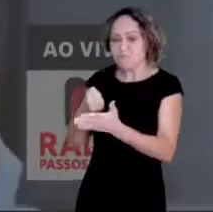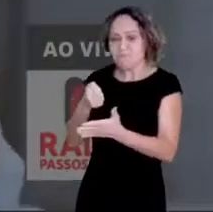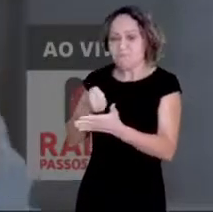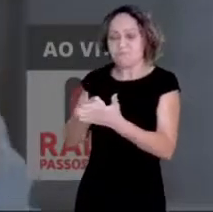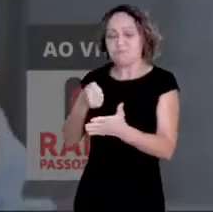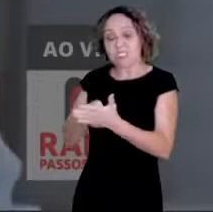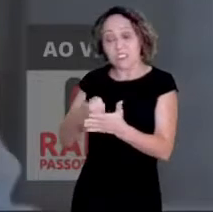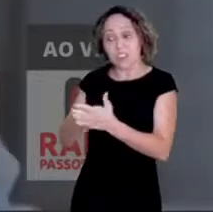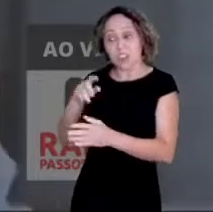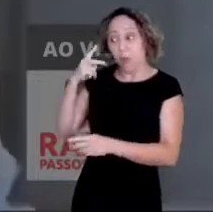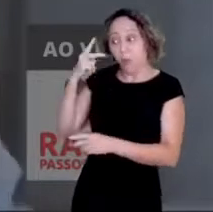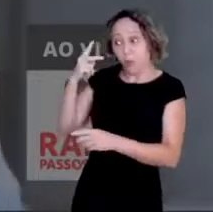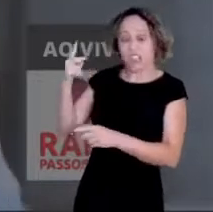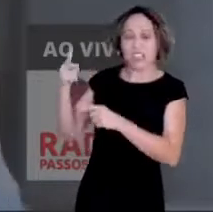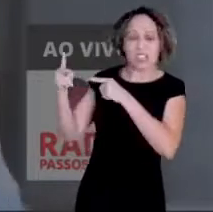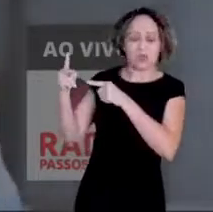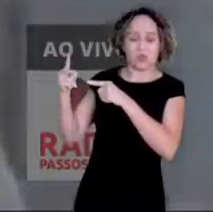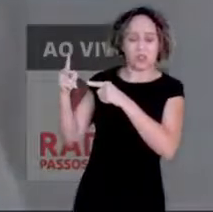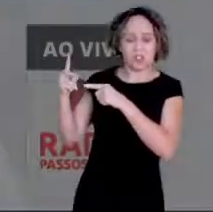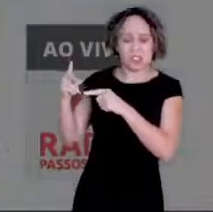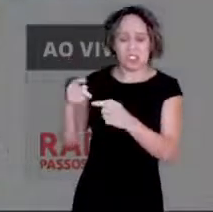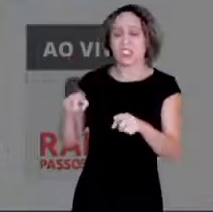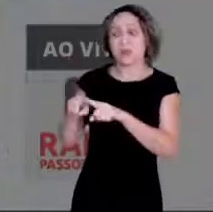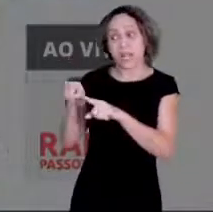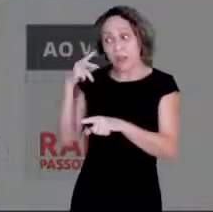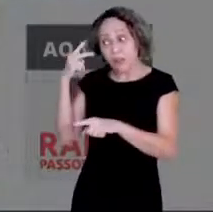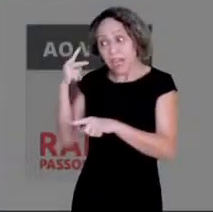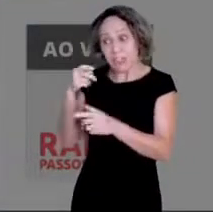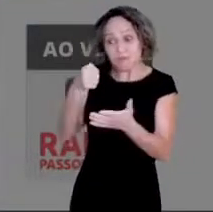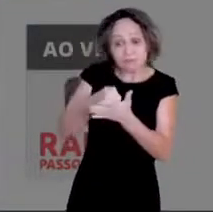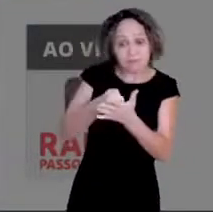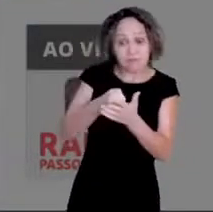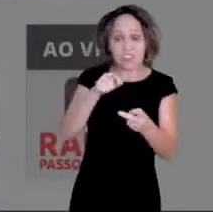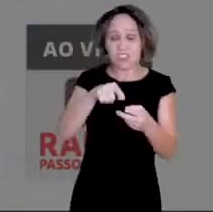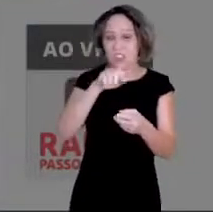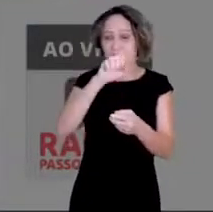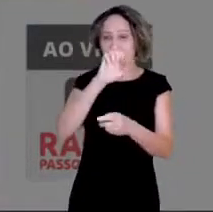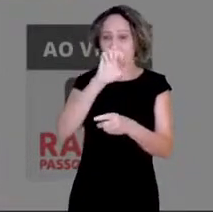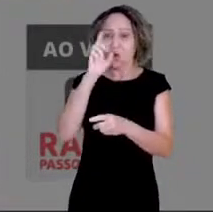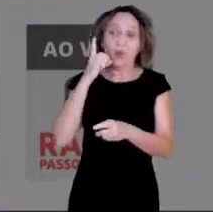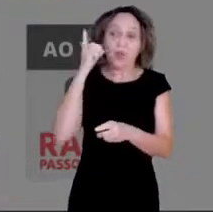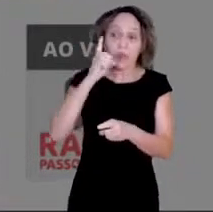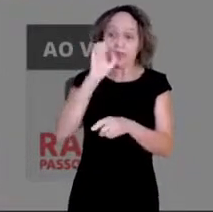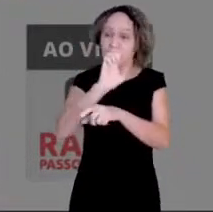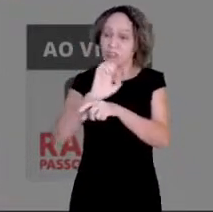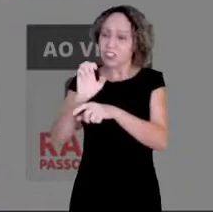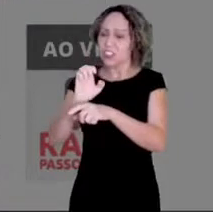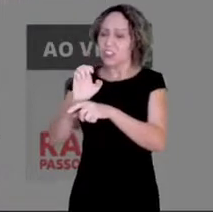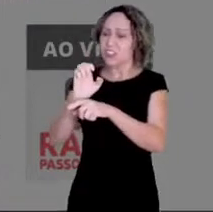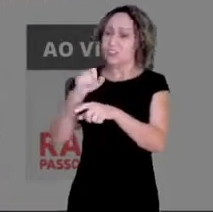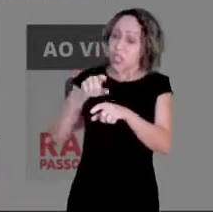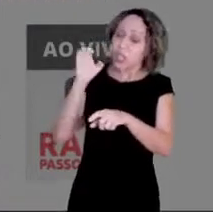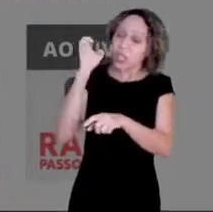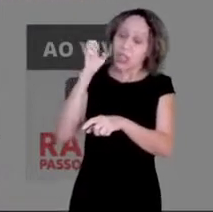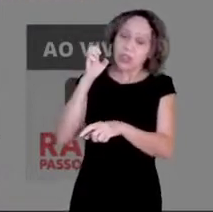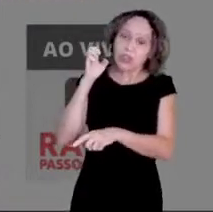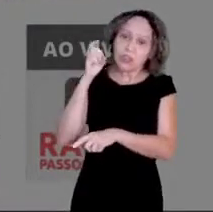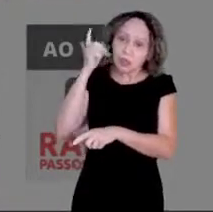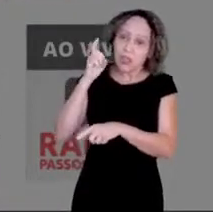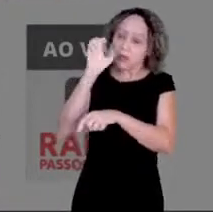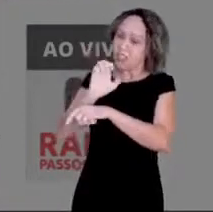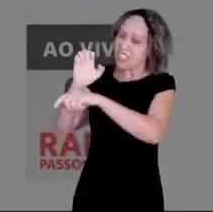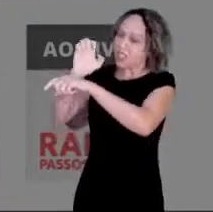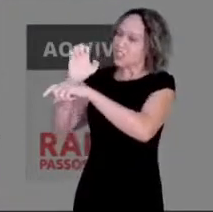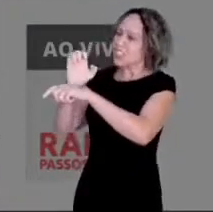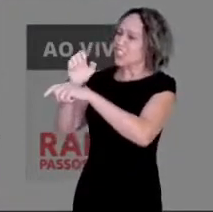é o desmonte total do Brasil. É um país que não se respeita, é um país que não tem soberania, é um país que o governo não